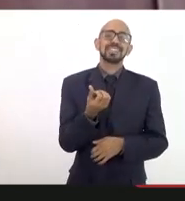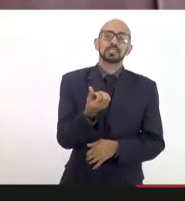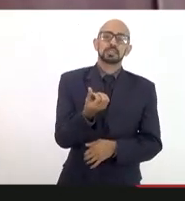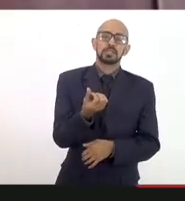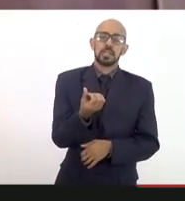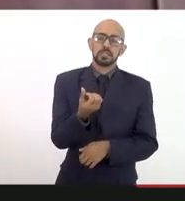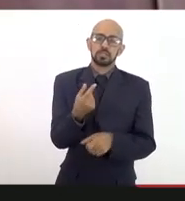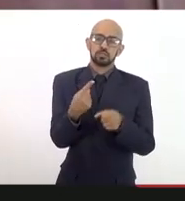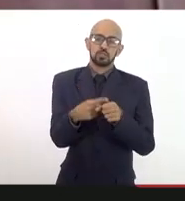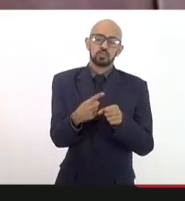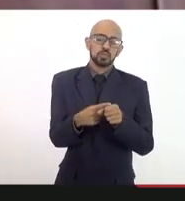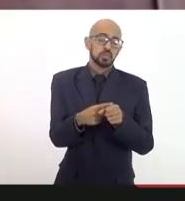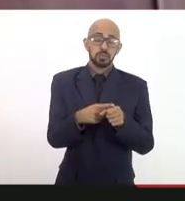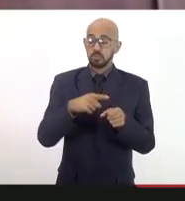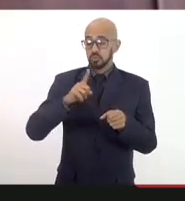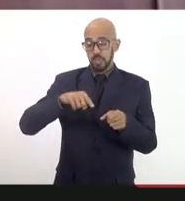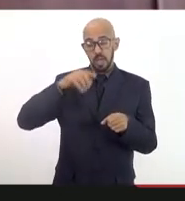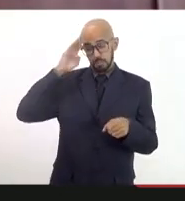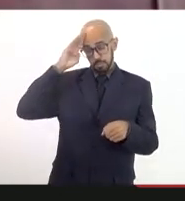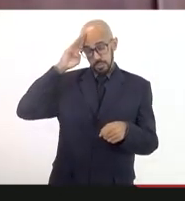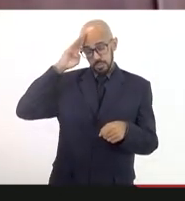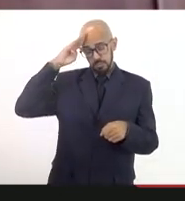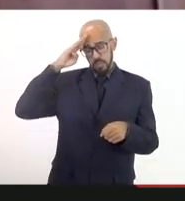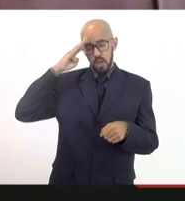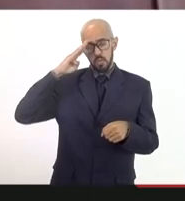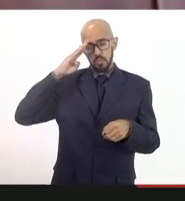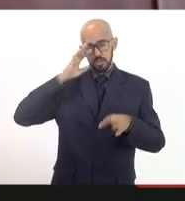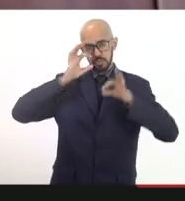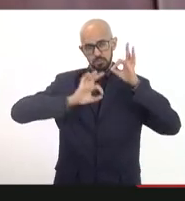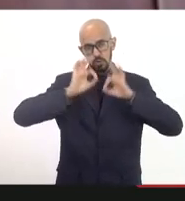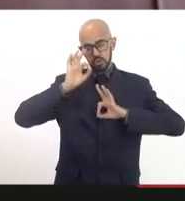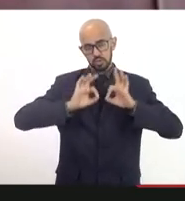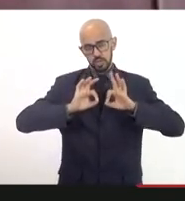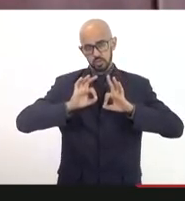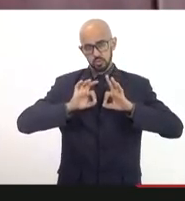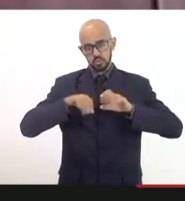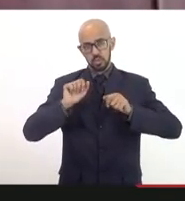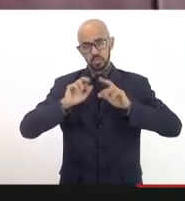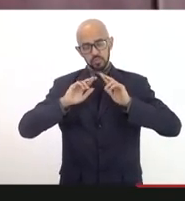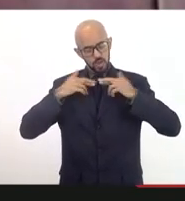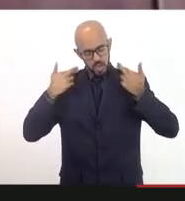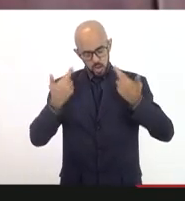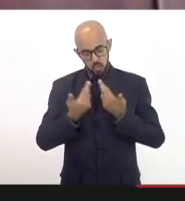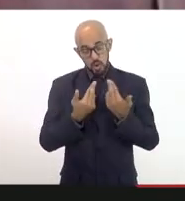como prioritários para esse projeto, né? Reunimos um por um,